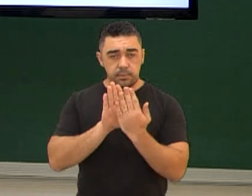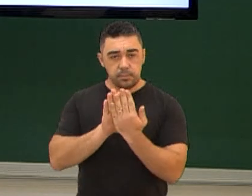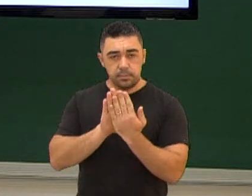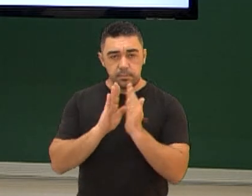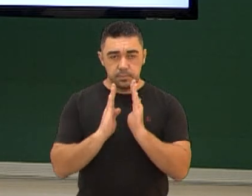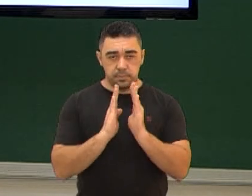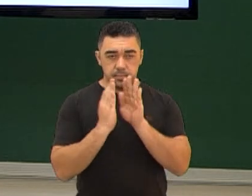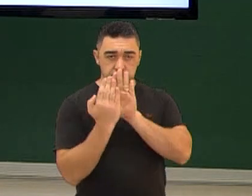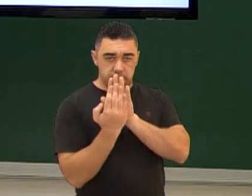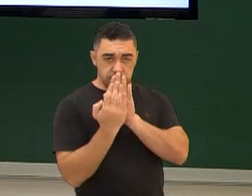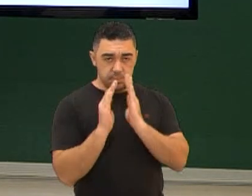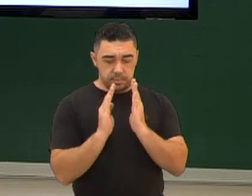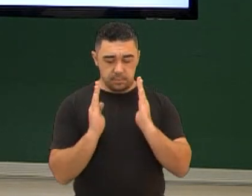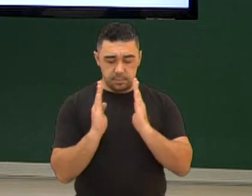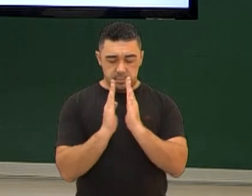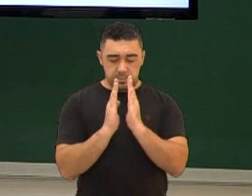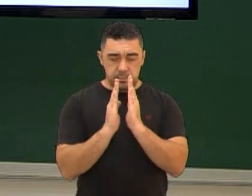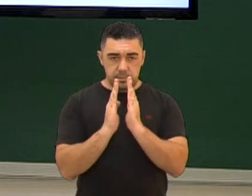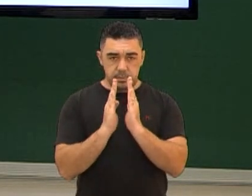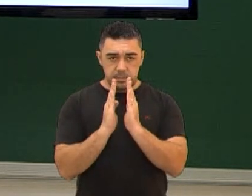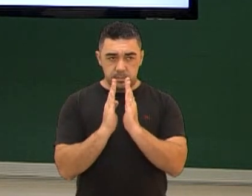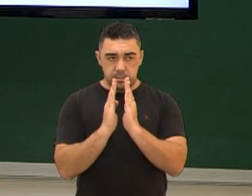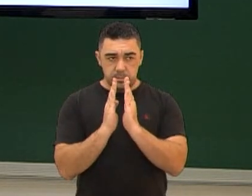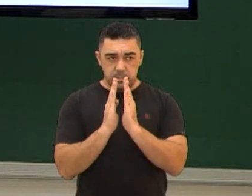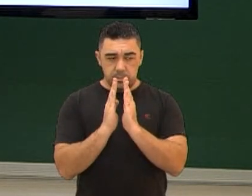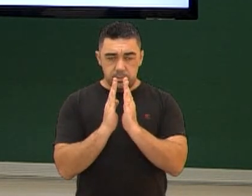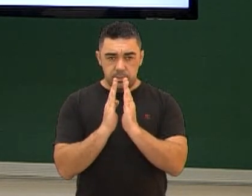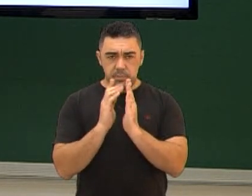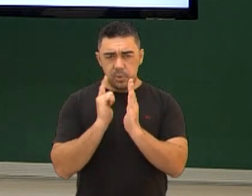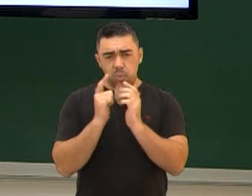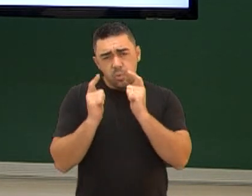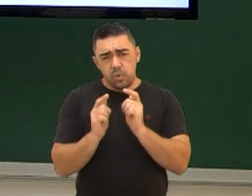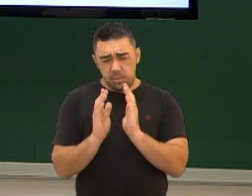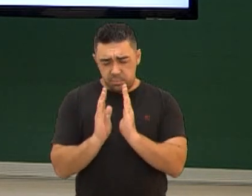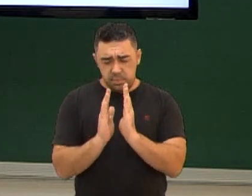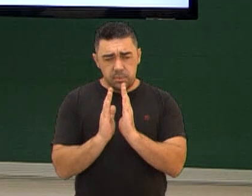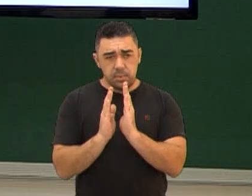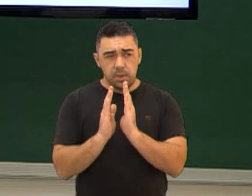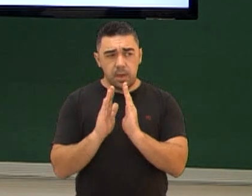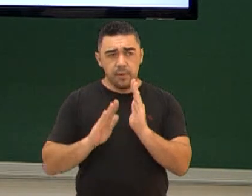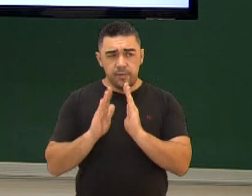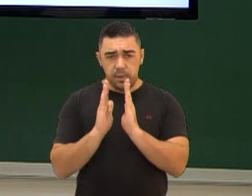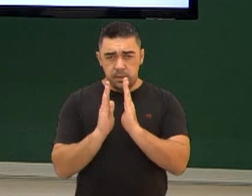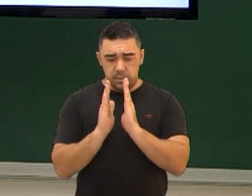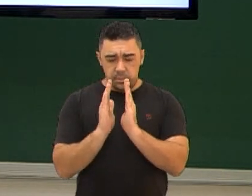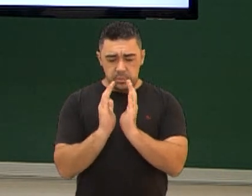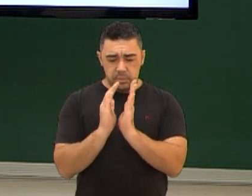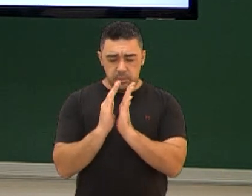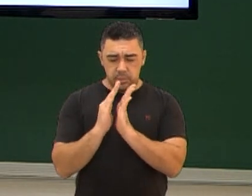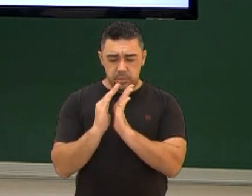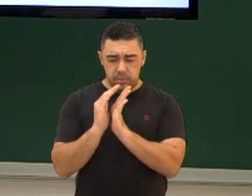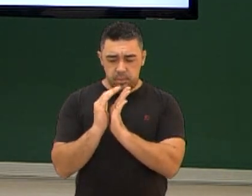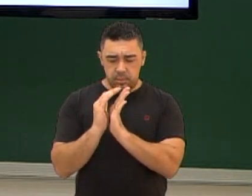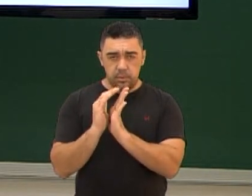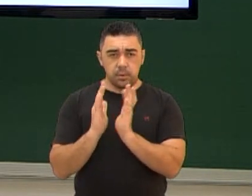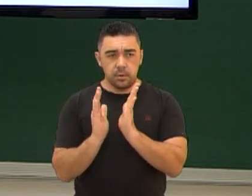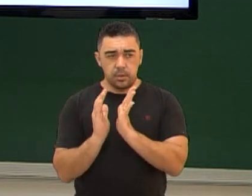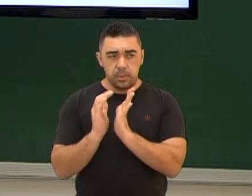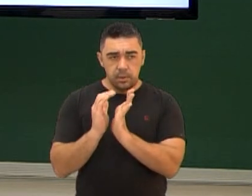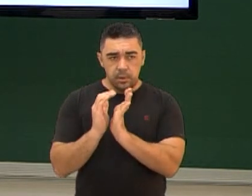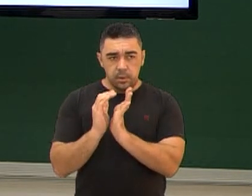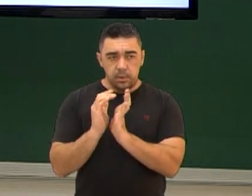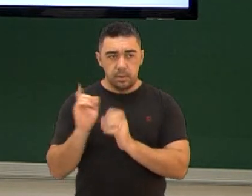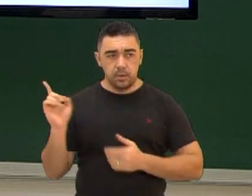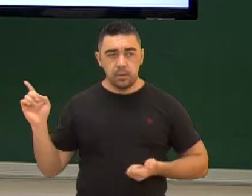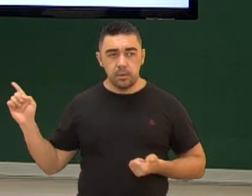placas paralelas e coloca num espaço, ocupa muito espaço. Então, o que a gente faz é curvar elas e para colocar num espaço menor. Então,